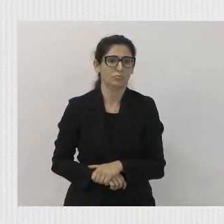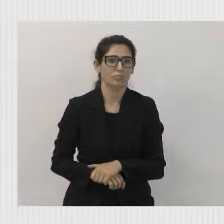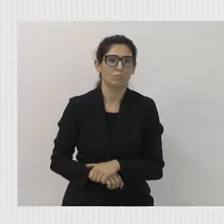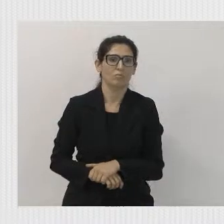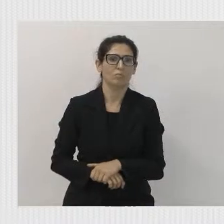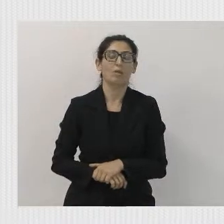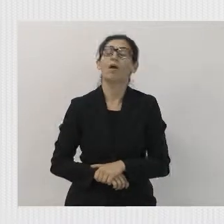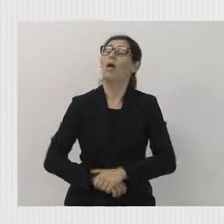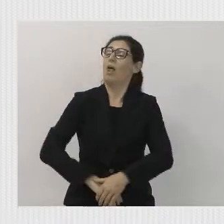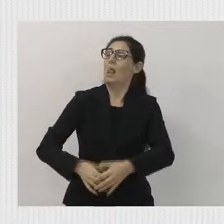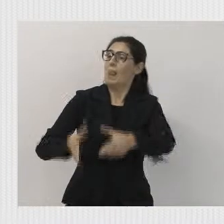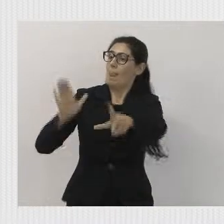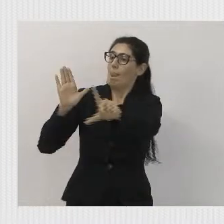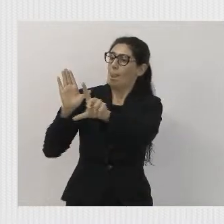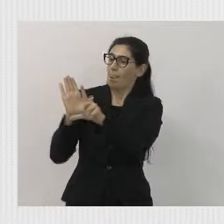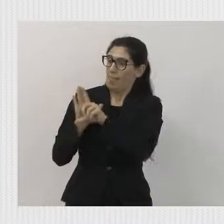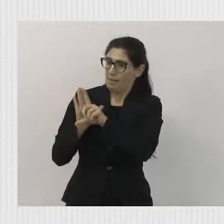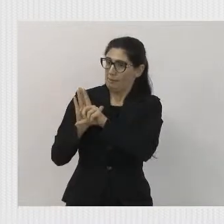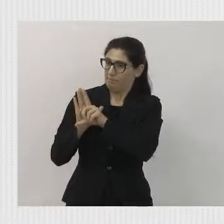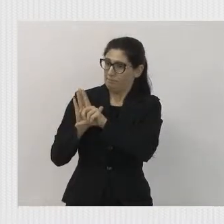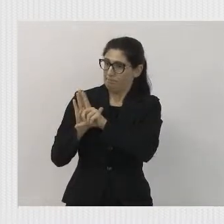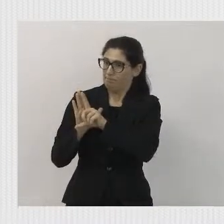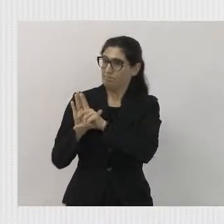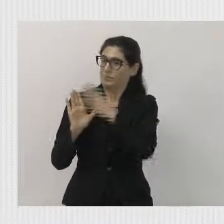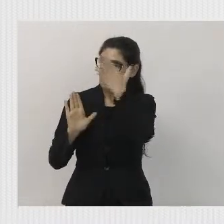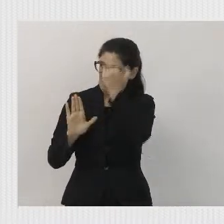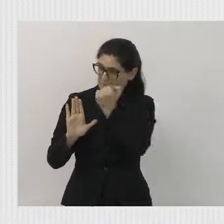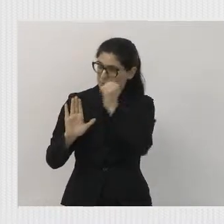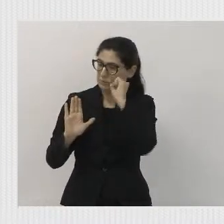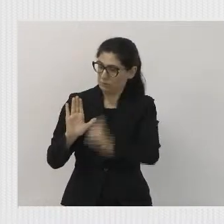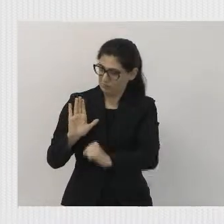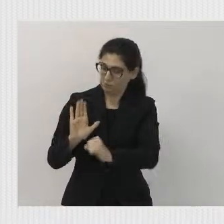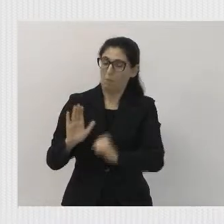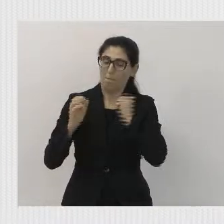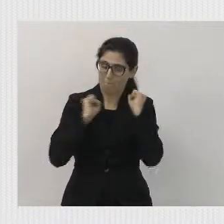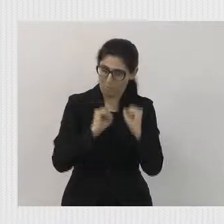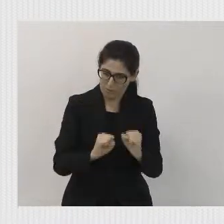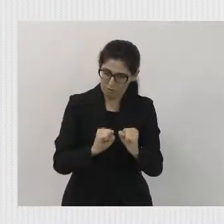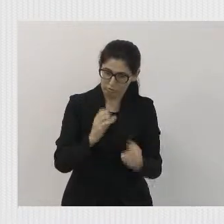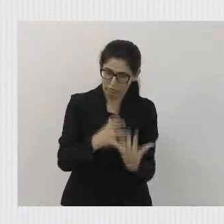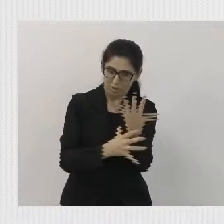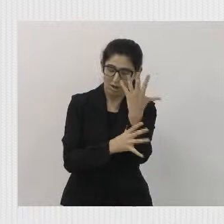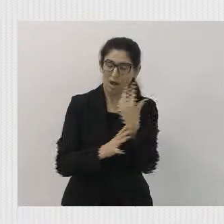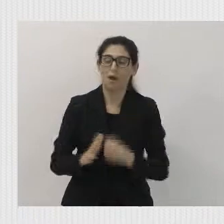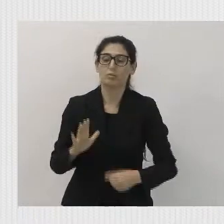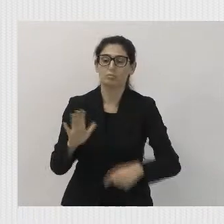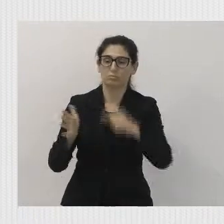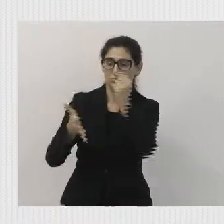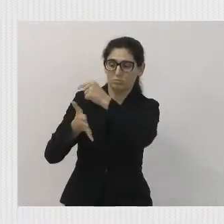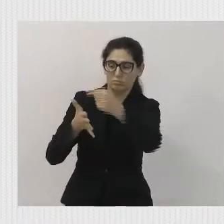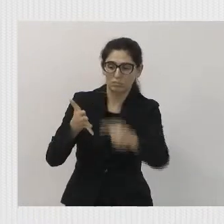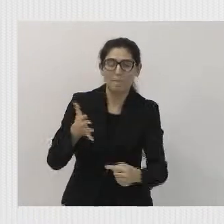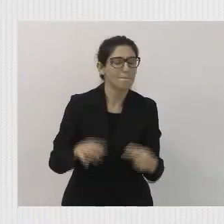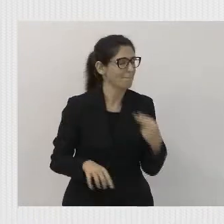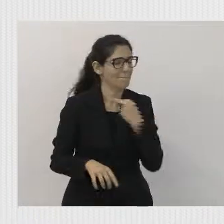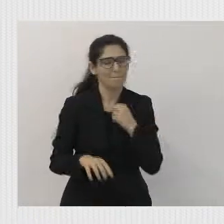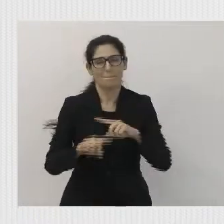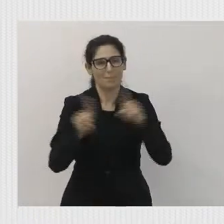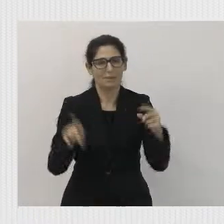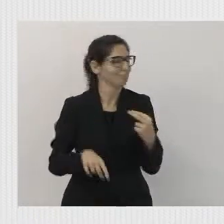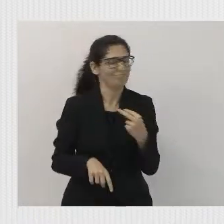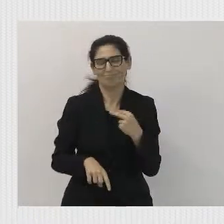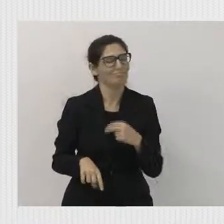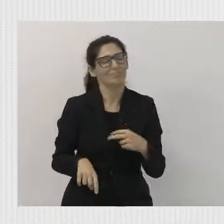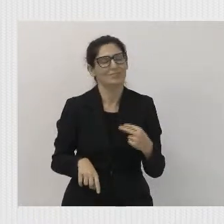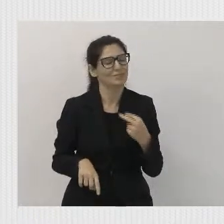a legitimidade de impor ao Poder Executivo e impor ao Poder